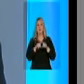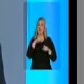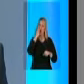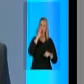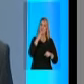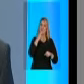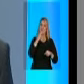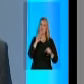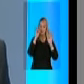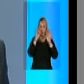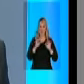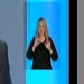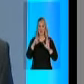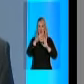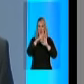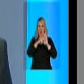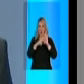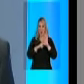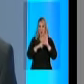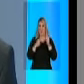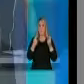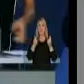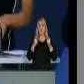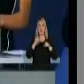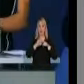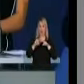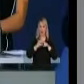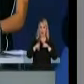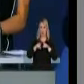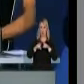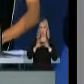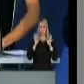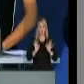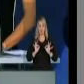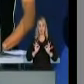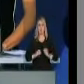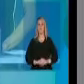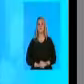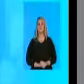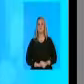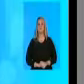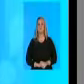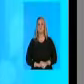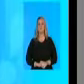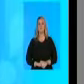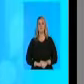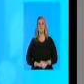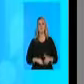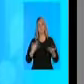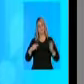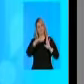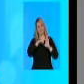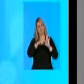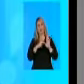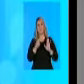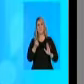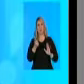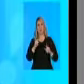exemplo, regulamentar o preço do aluguel? 1 minuto e meio para a resposta, candidato. Bom, regulamentar o preço do